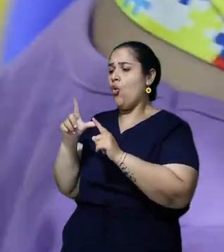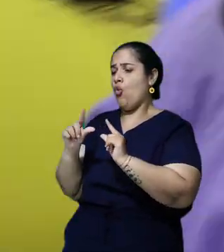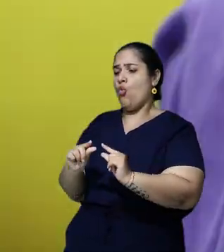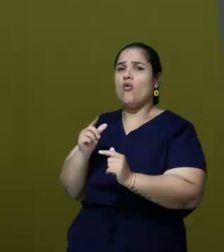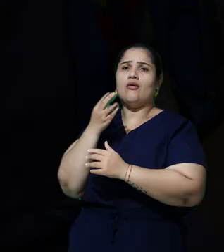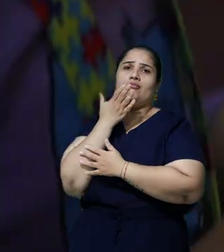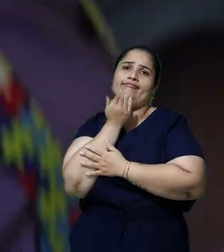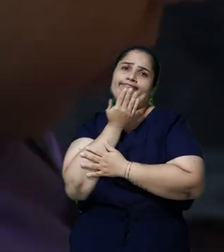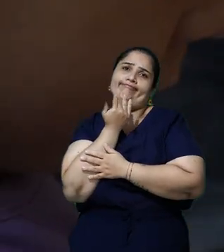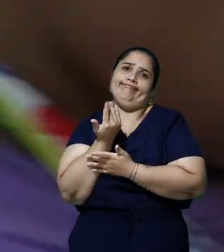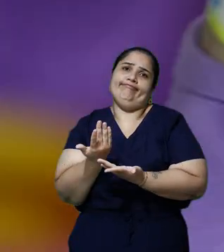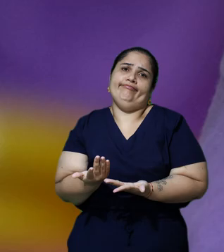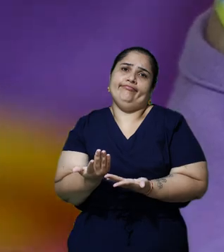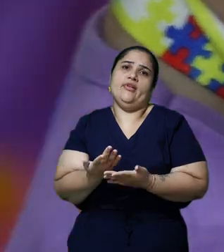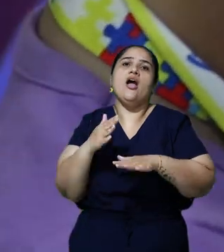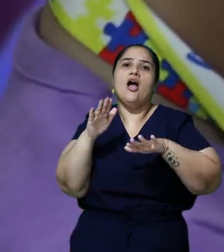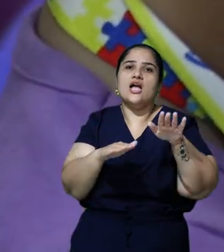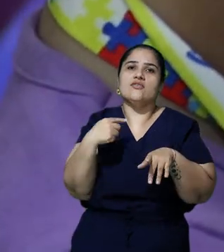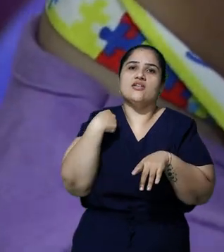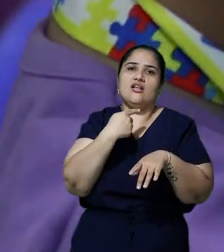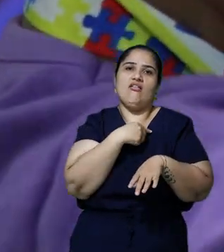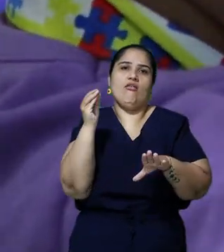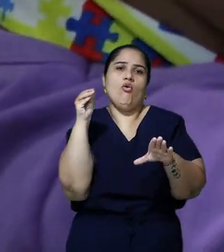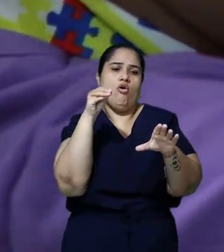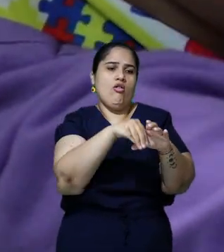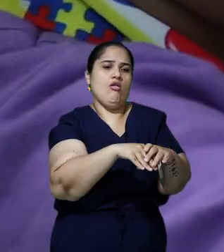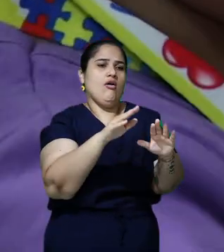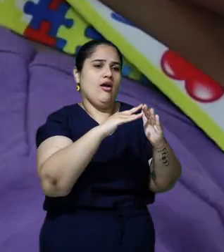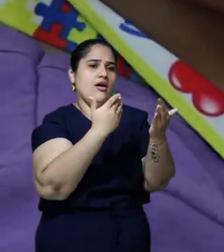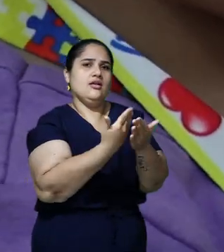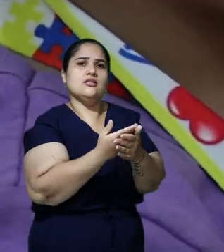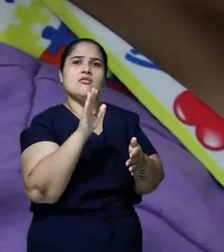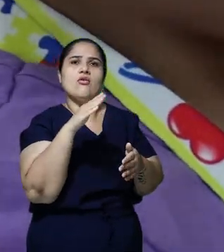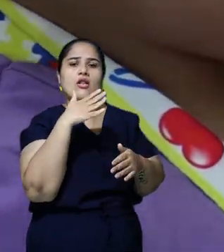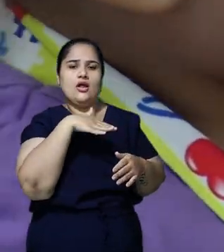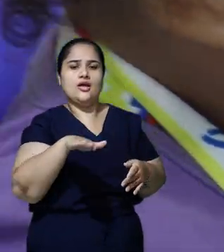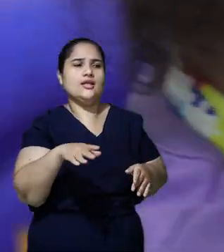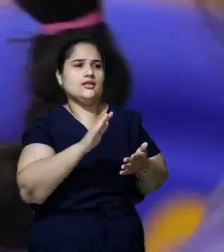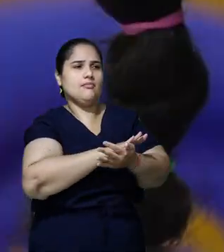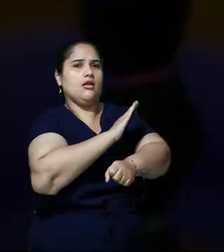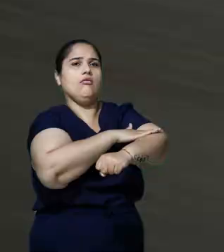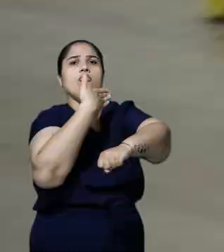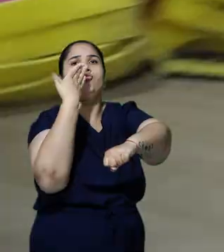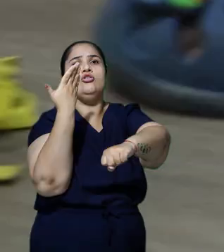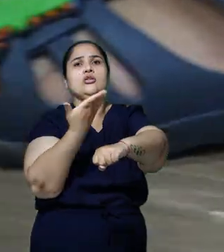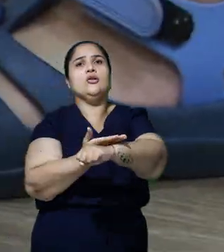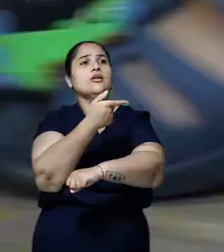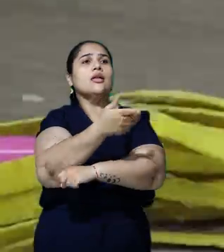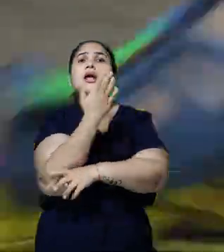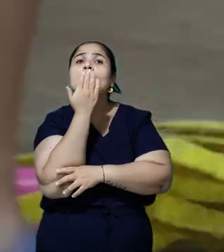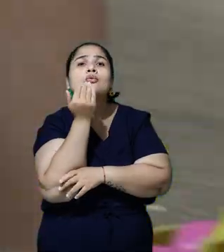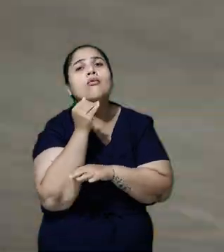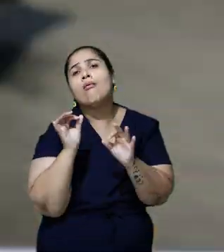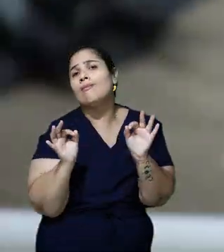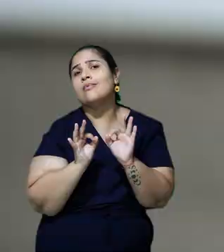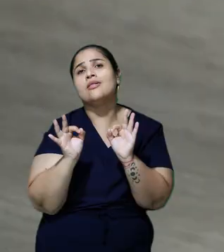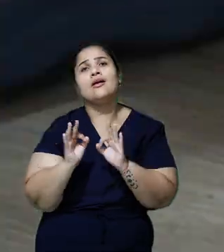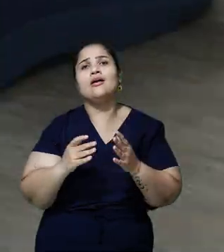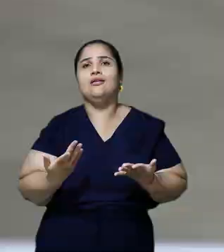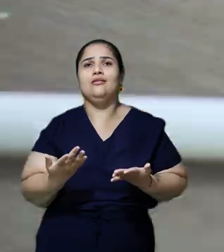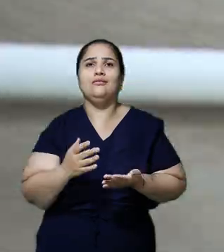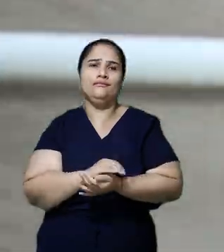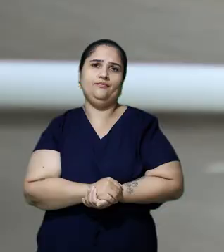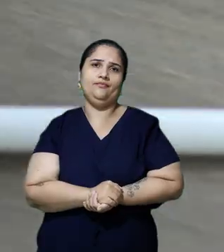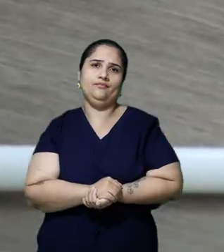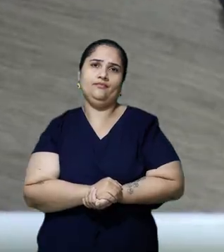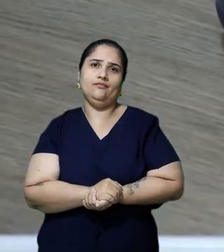né? Às vezes a gente até deposita essa criança lá na escola e passa o dia todo lá e ela tá lá sem comer. E aí como